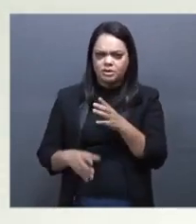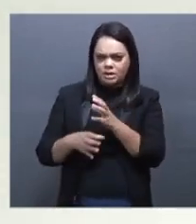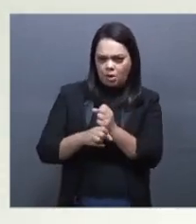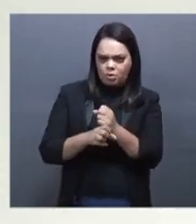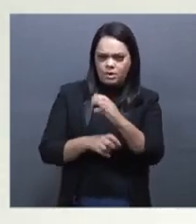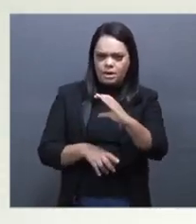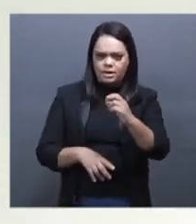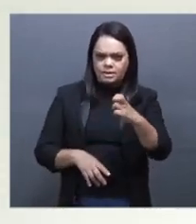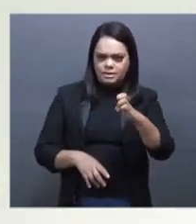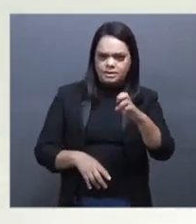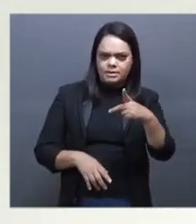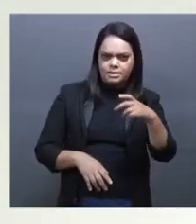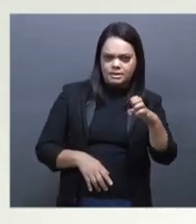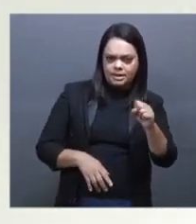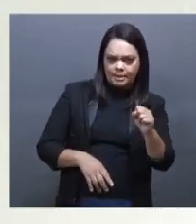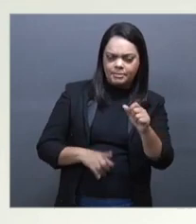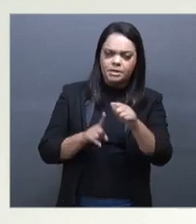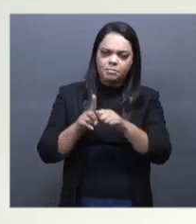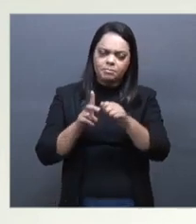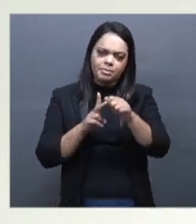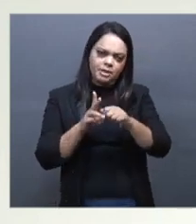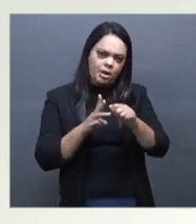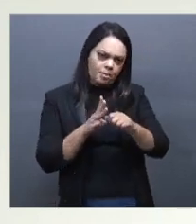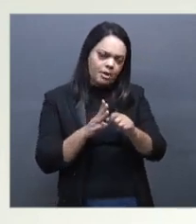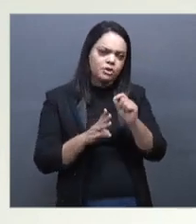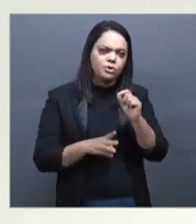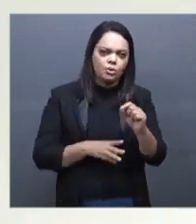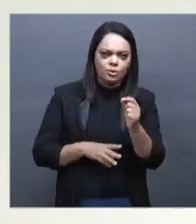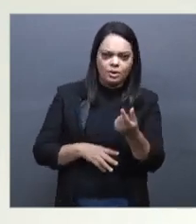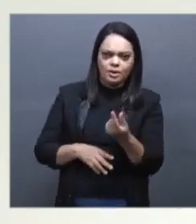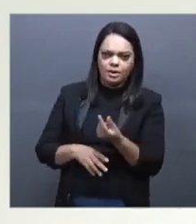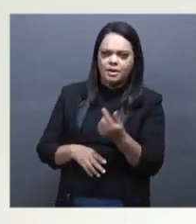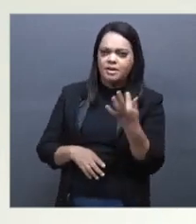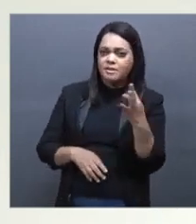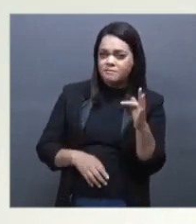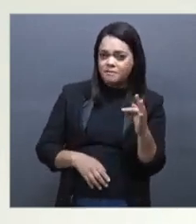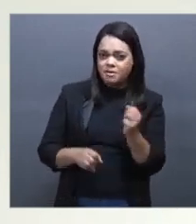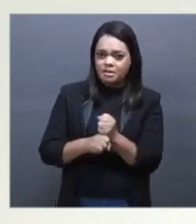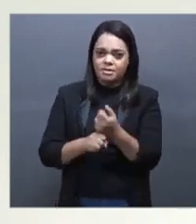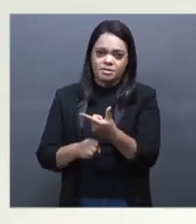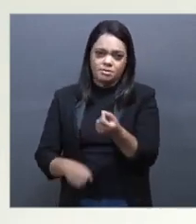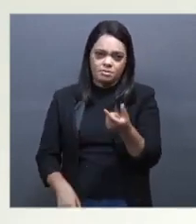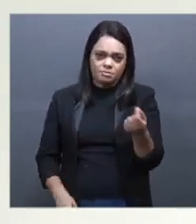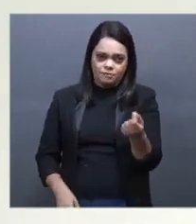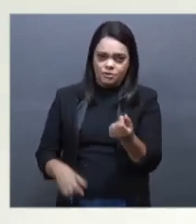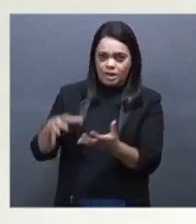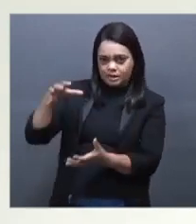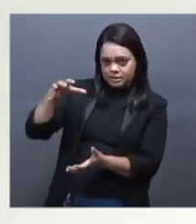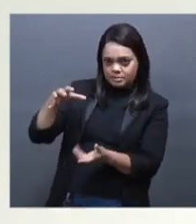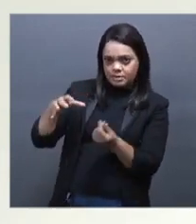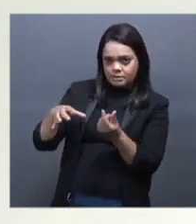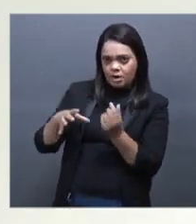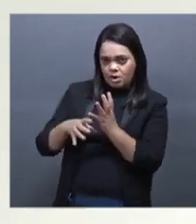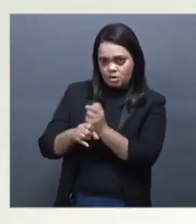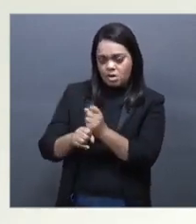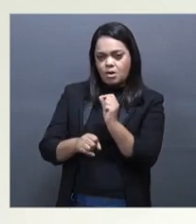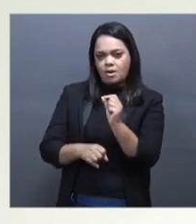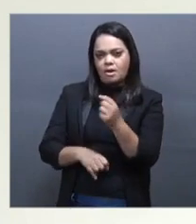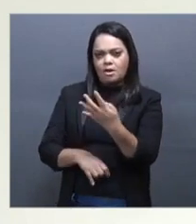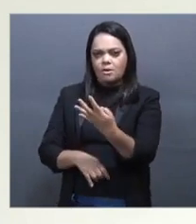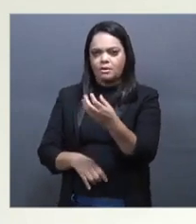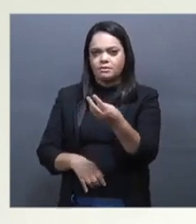Economia e da UFO, mensalmente, em fevereiro de 2020, o valor da cesta básica era